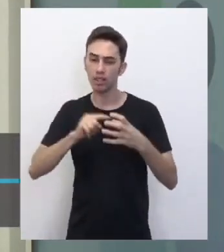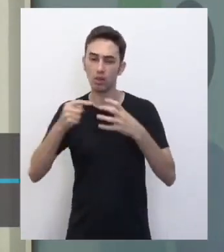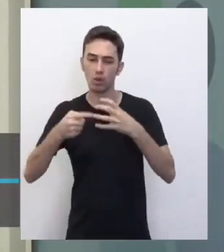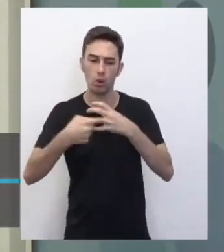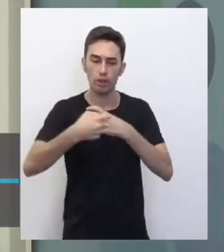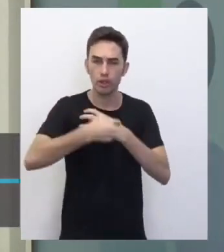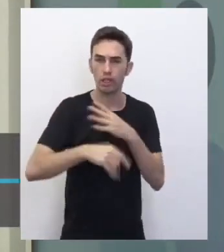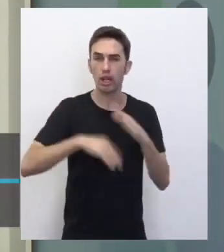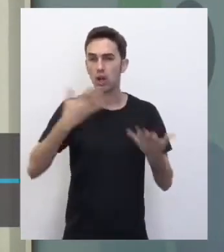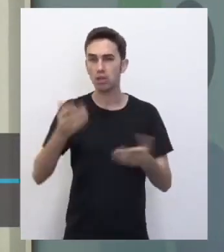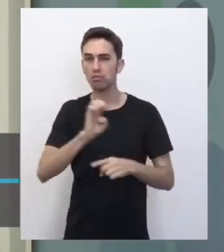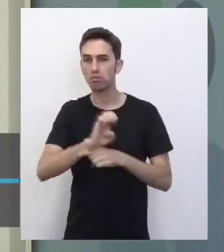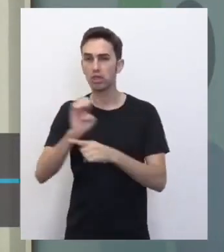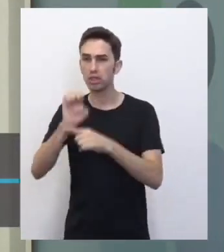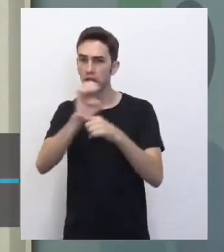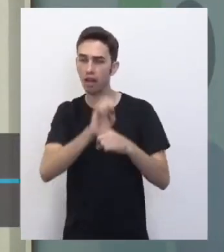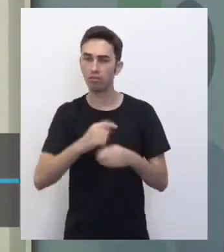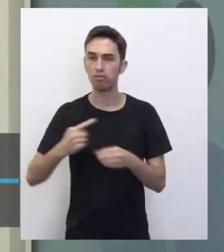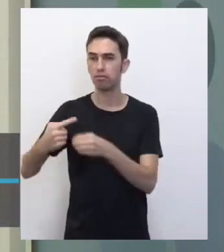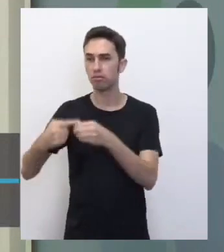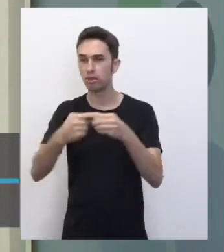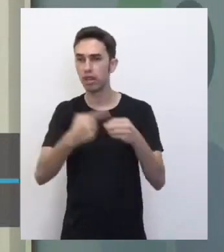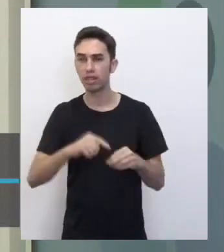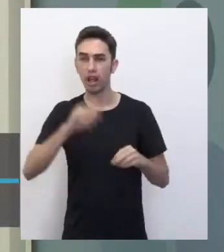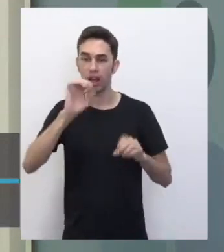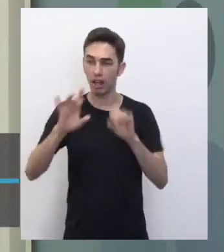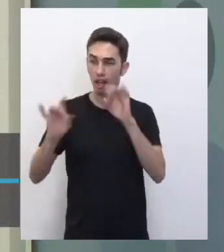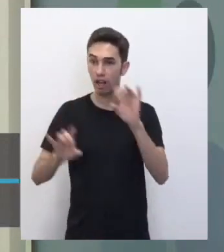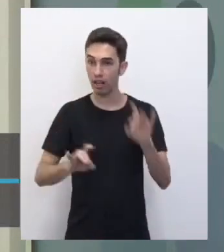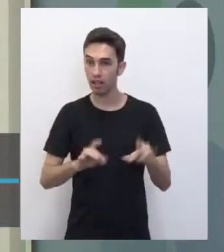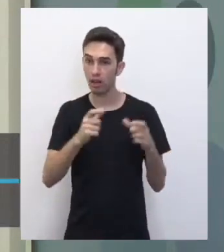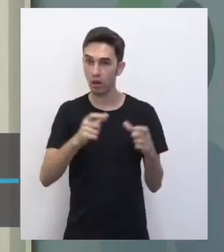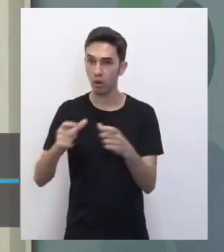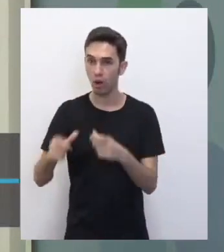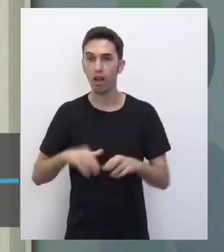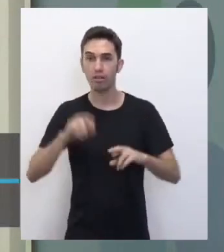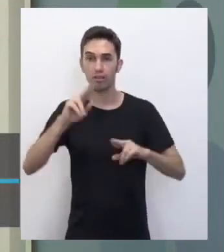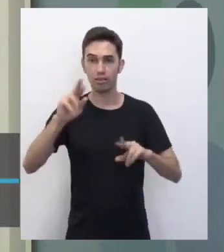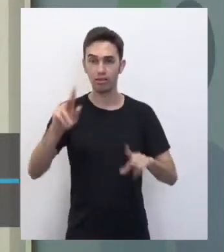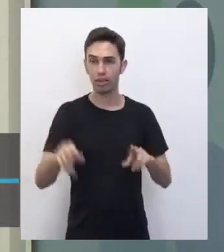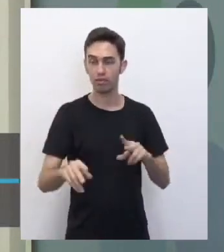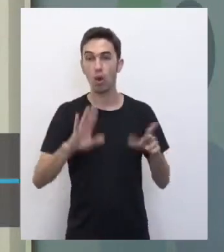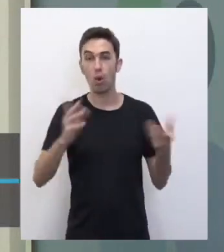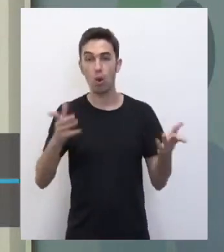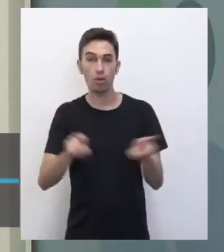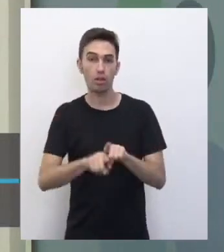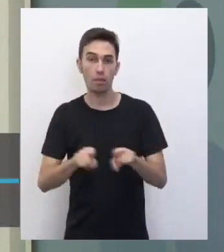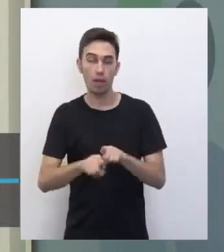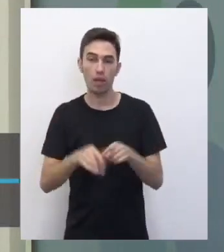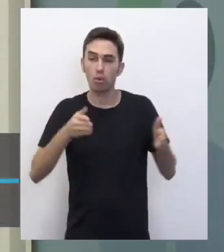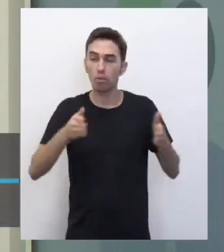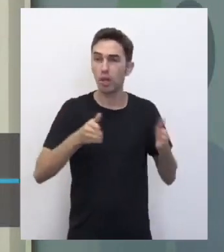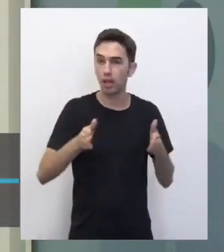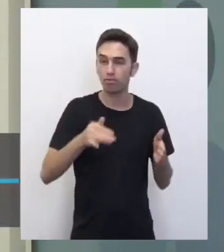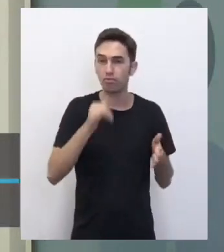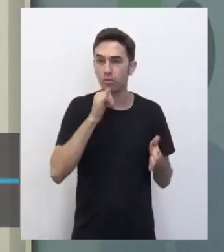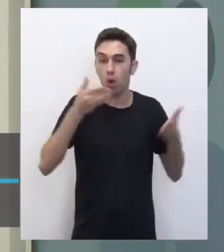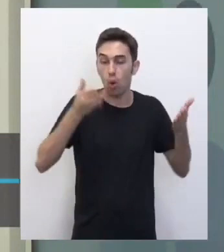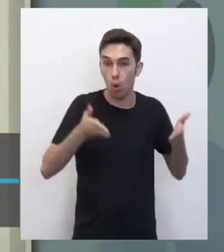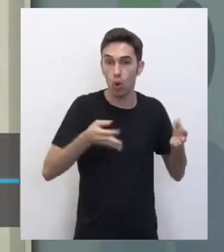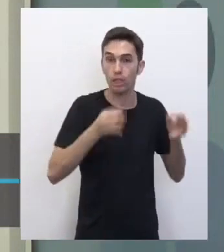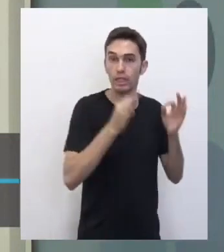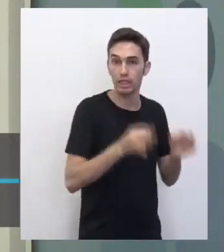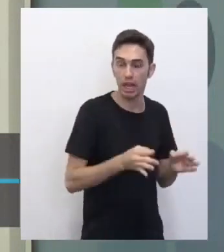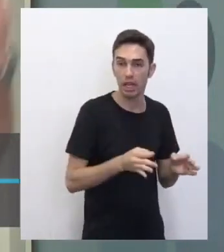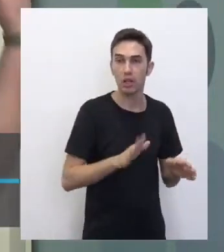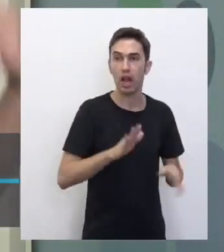outra cidade, porque depende do lugar. Ou o que é certo e o que é errado, depende da época. Hoje é errado, amanhã pode não ser.